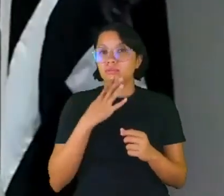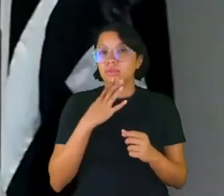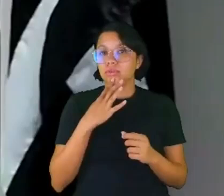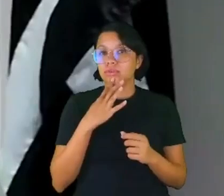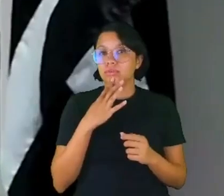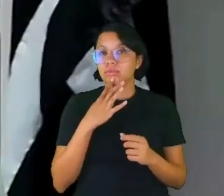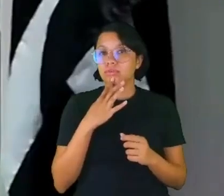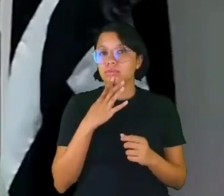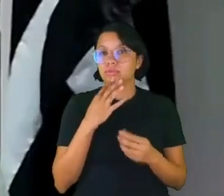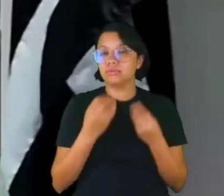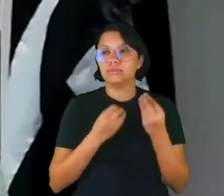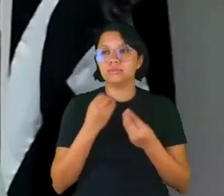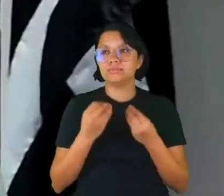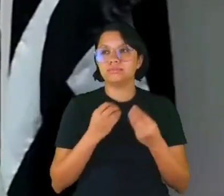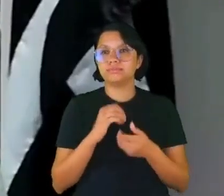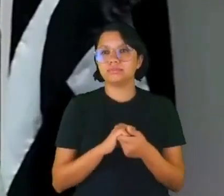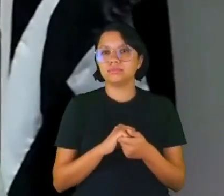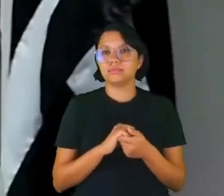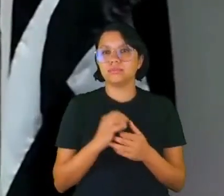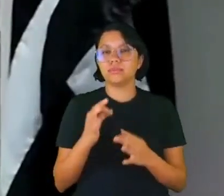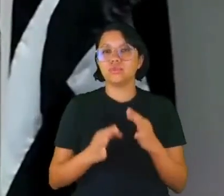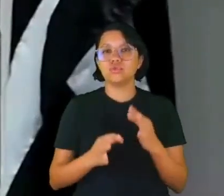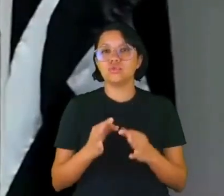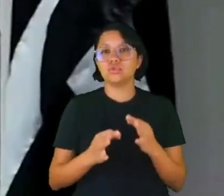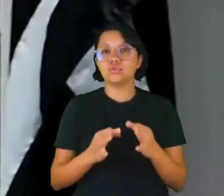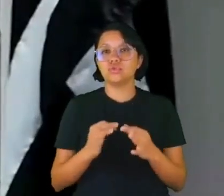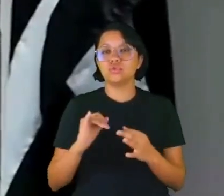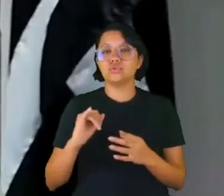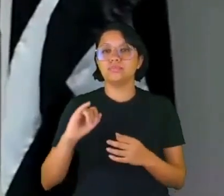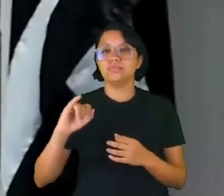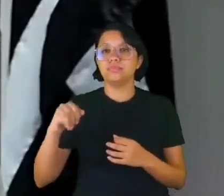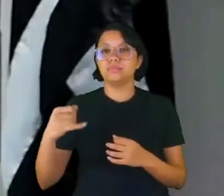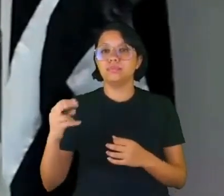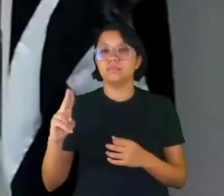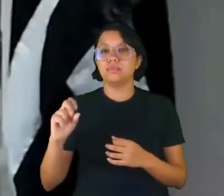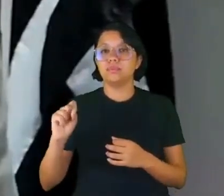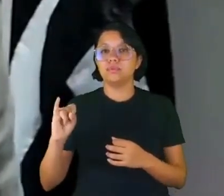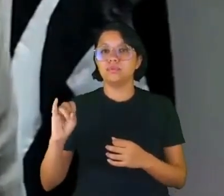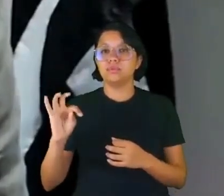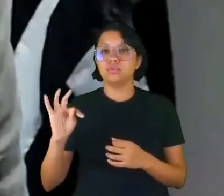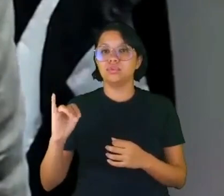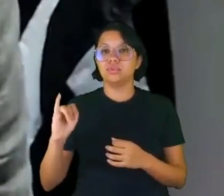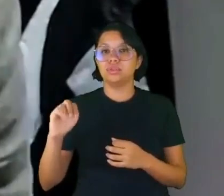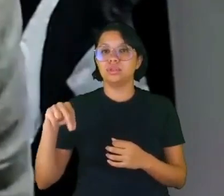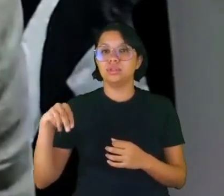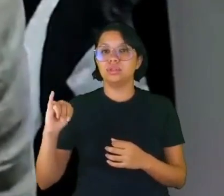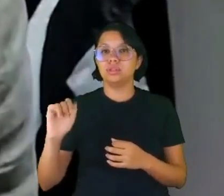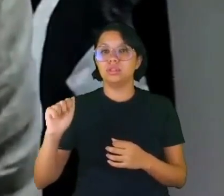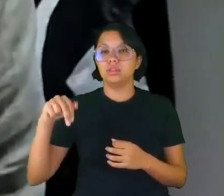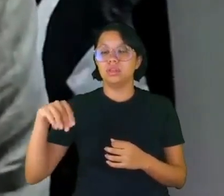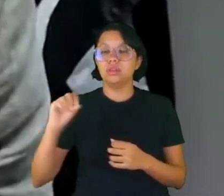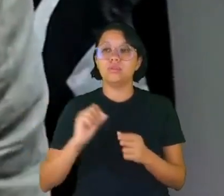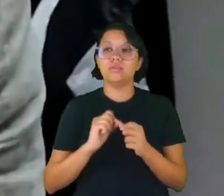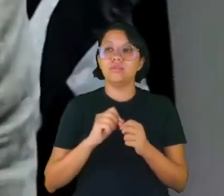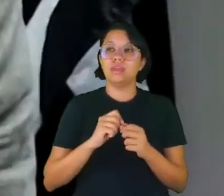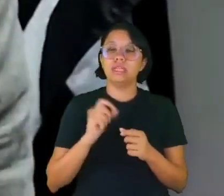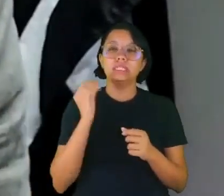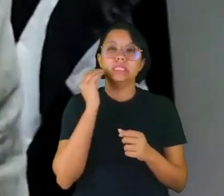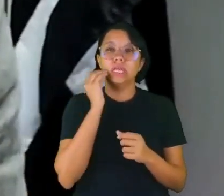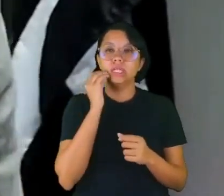conhecemos como Justiniano fez no Corpus Juris Civis, tentando consolidar toda a produção